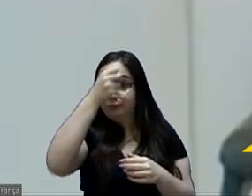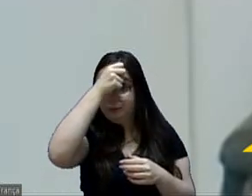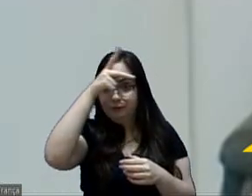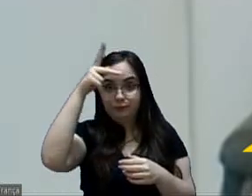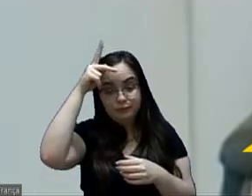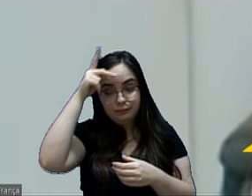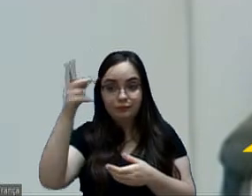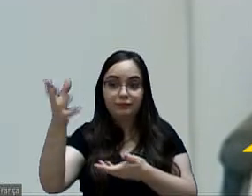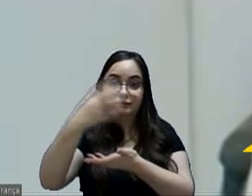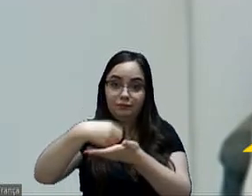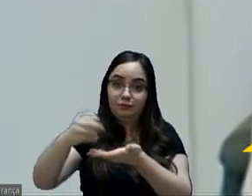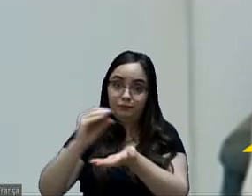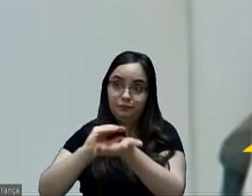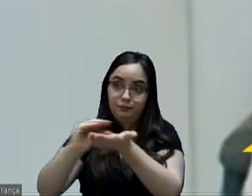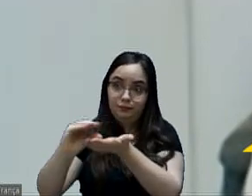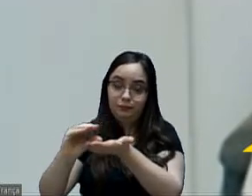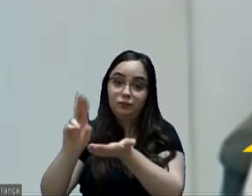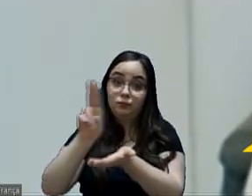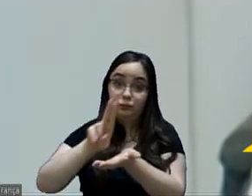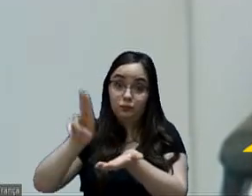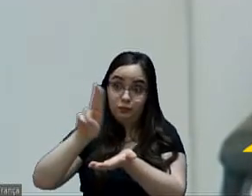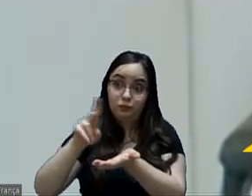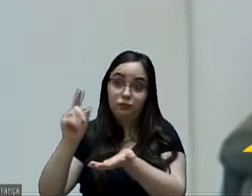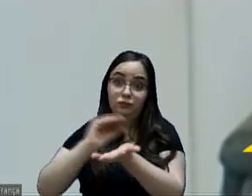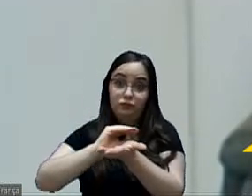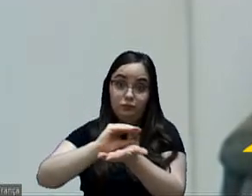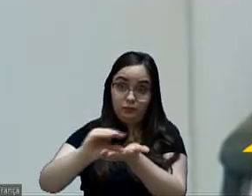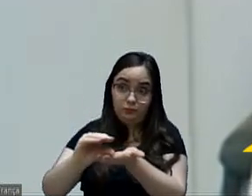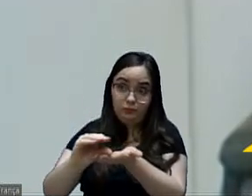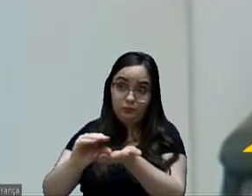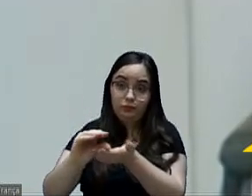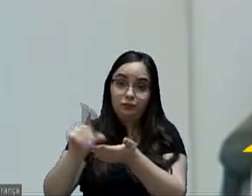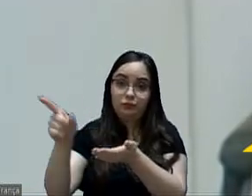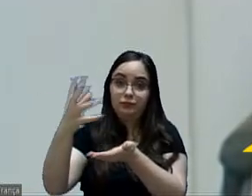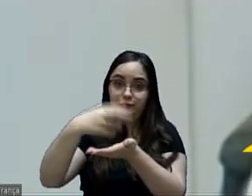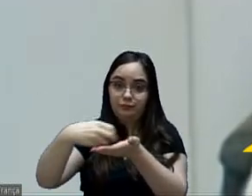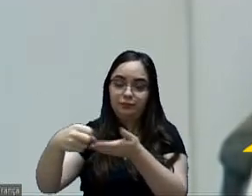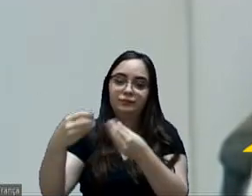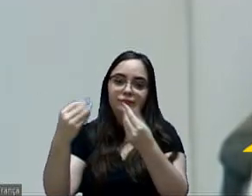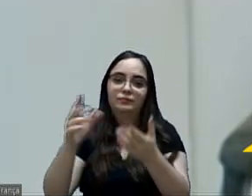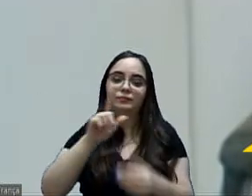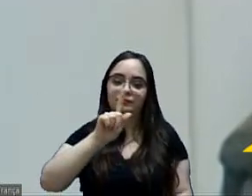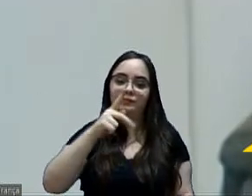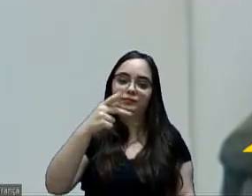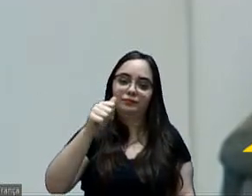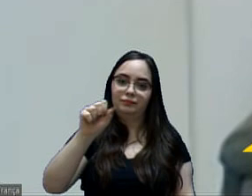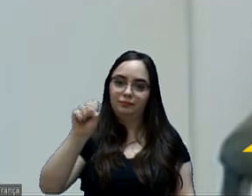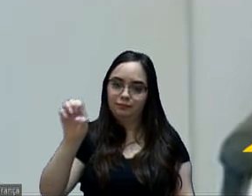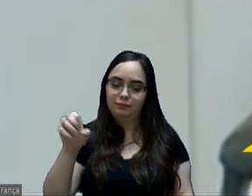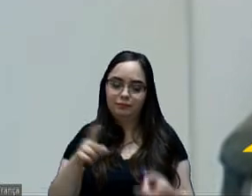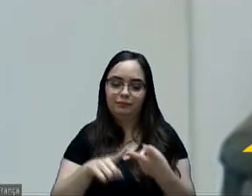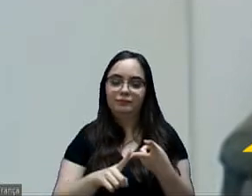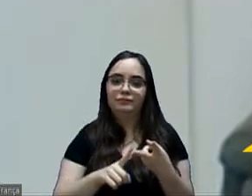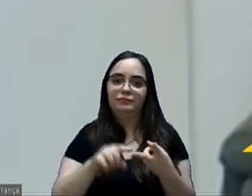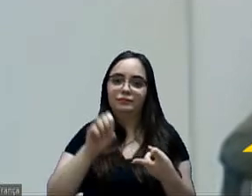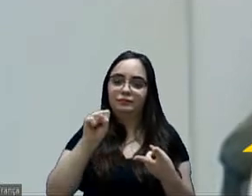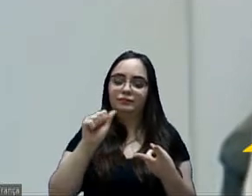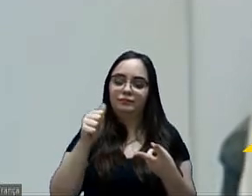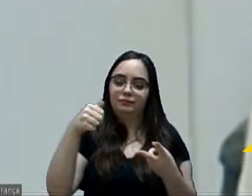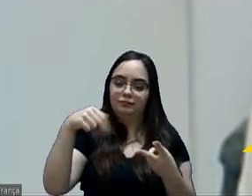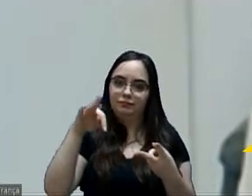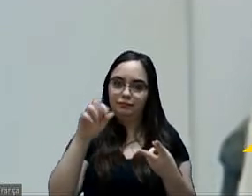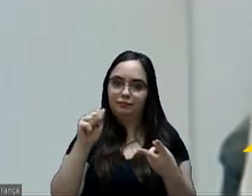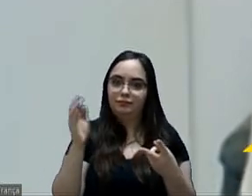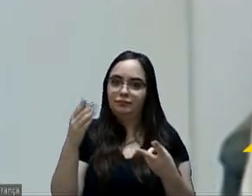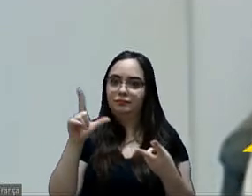usar, com a nossa autorização, as emendas que nós destinamos o GEPASS, que nós destinamos para Santa Lucinda, que nós destinamos para